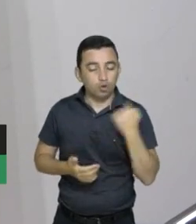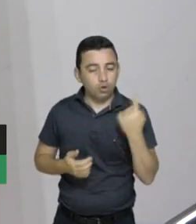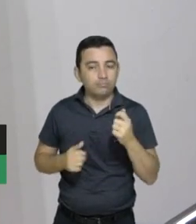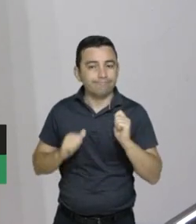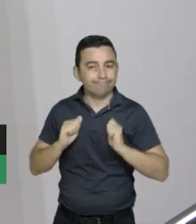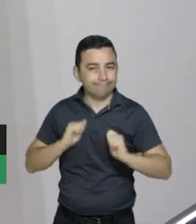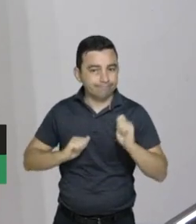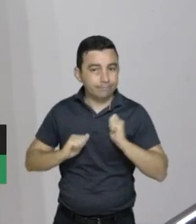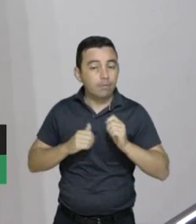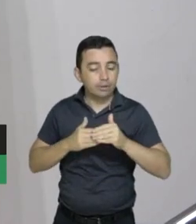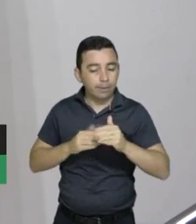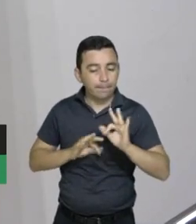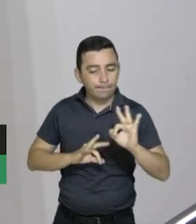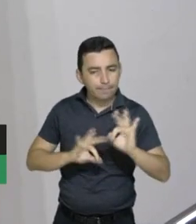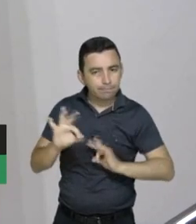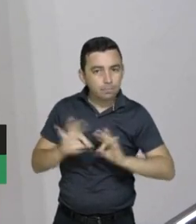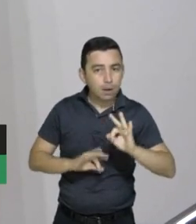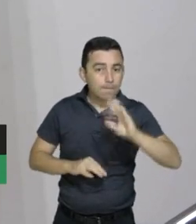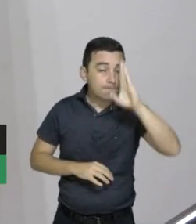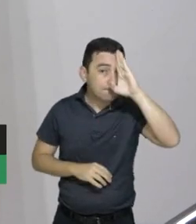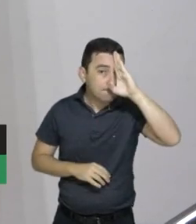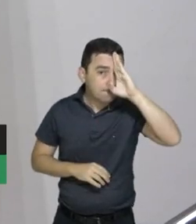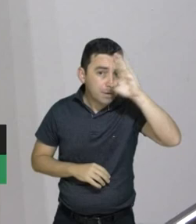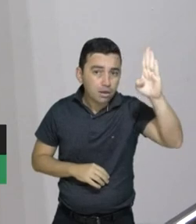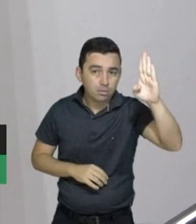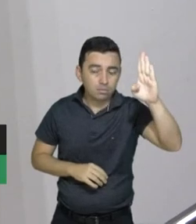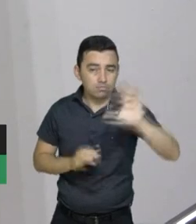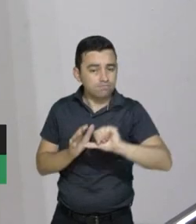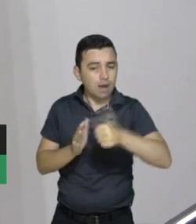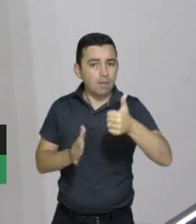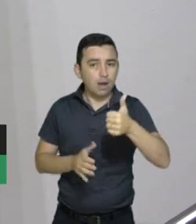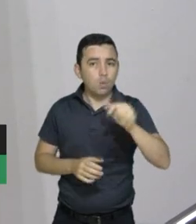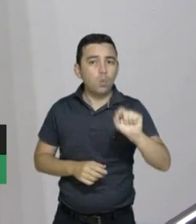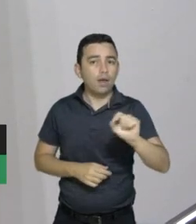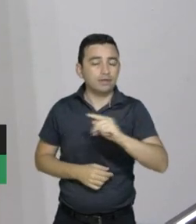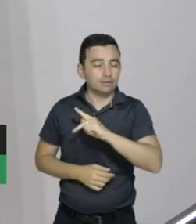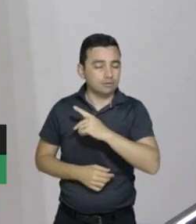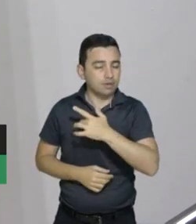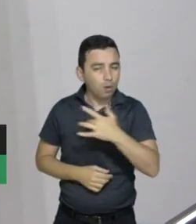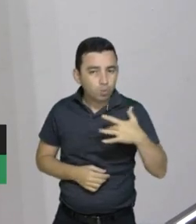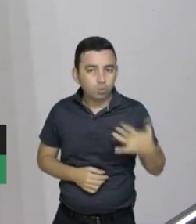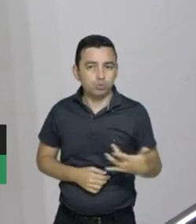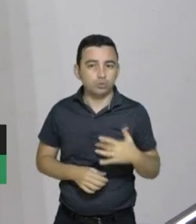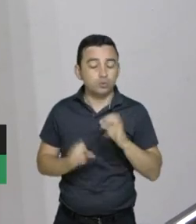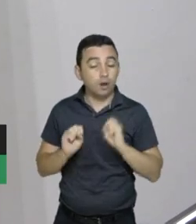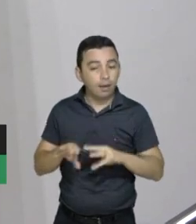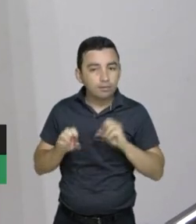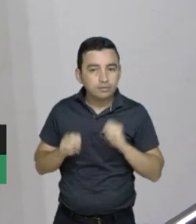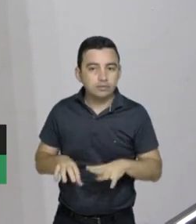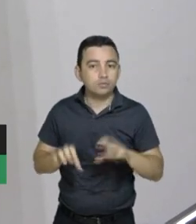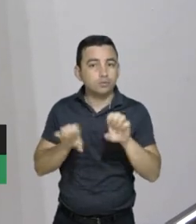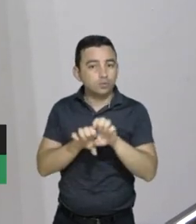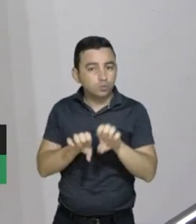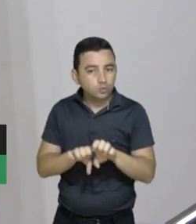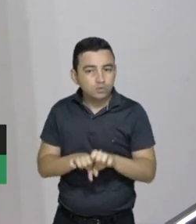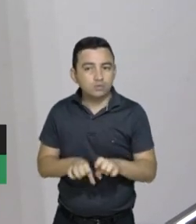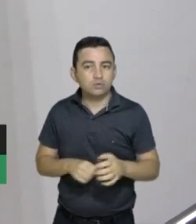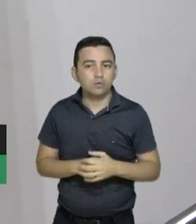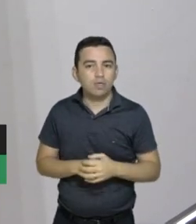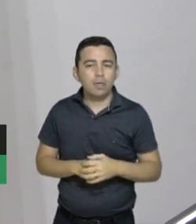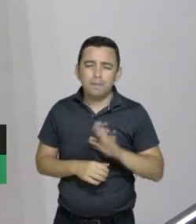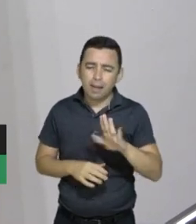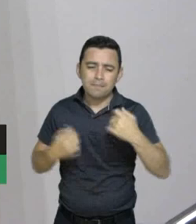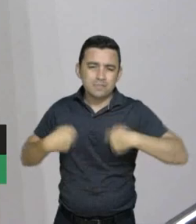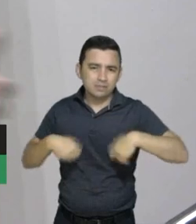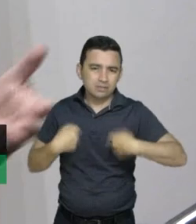se planeje e tenha prioridade do Governo na saúde na educação na infraestrutura e todas as áreas mas se planeje